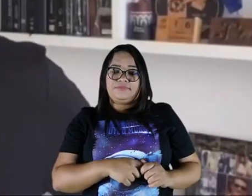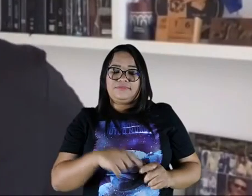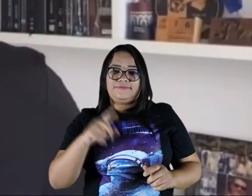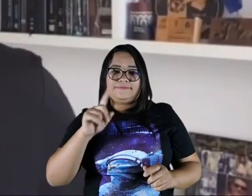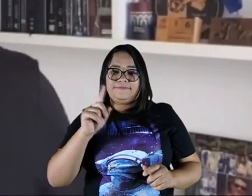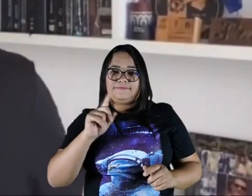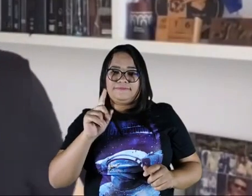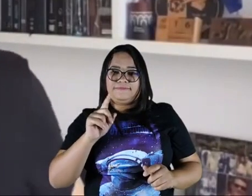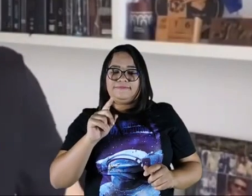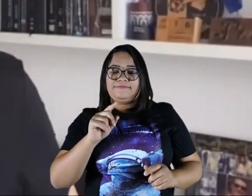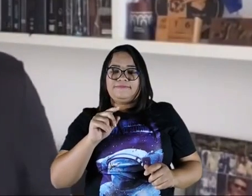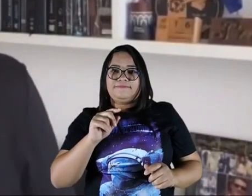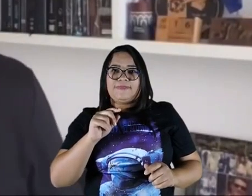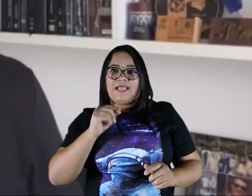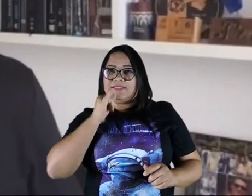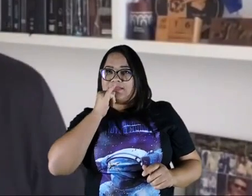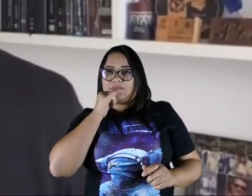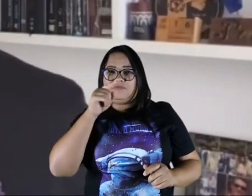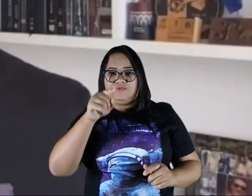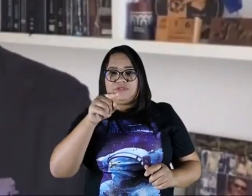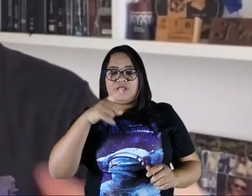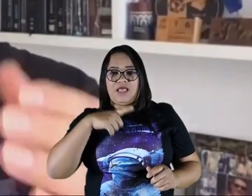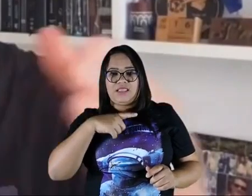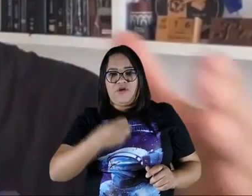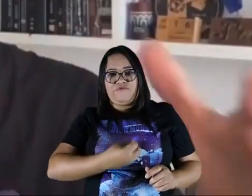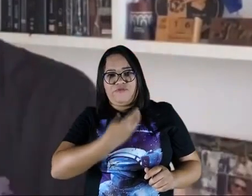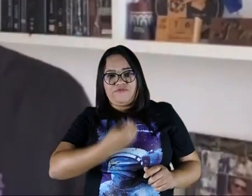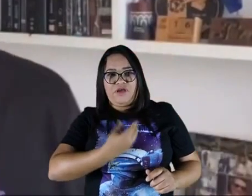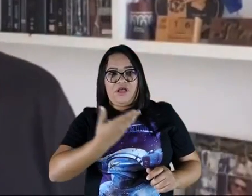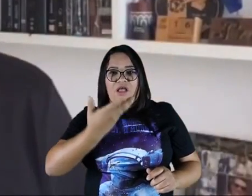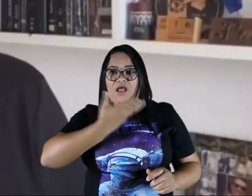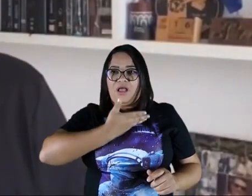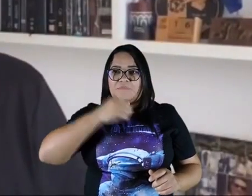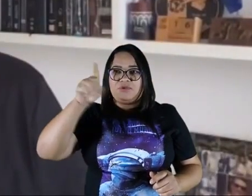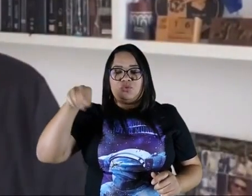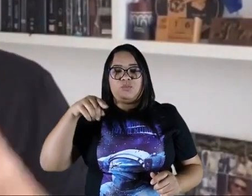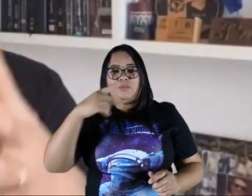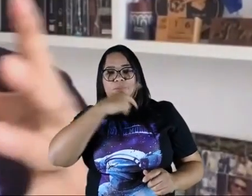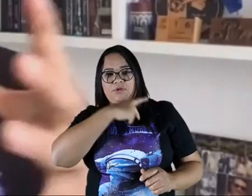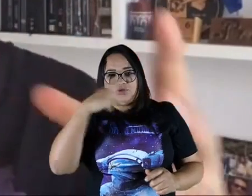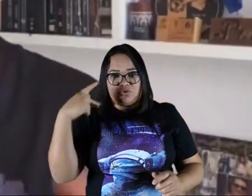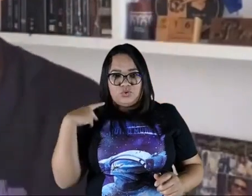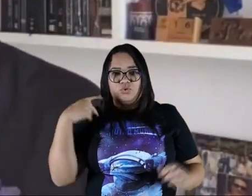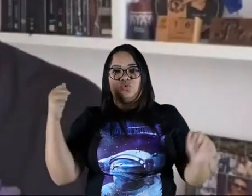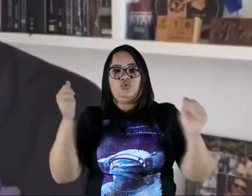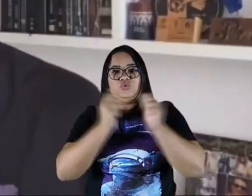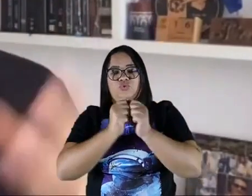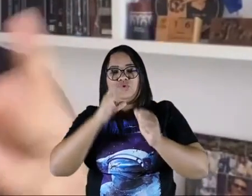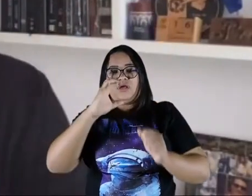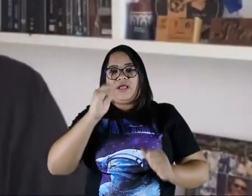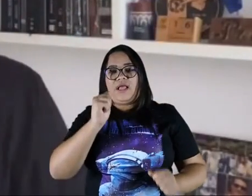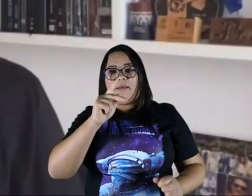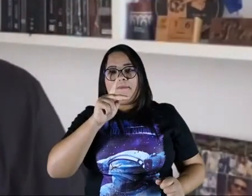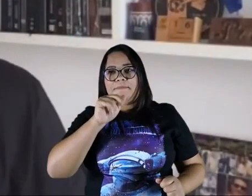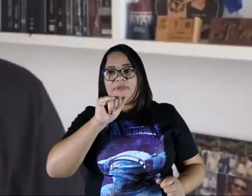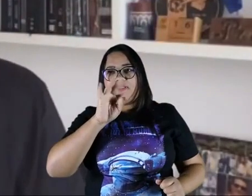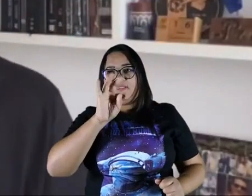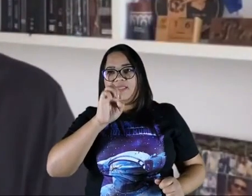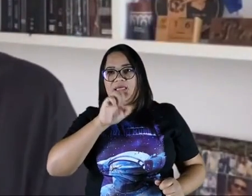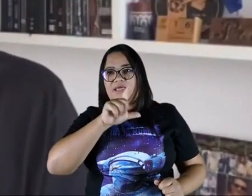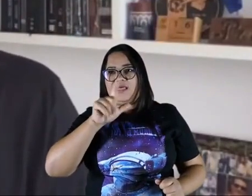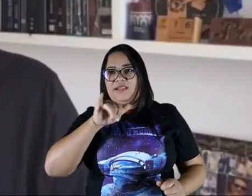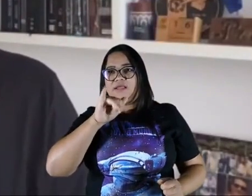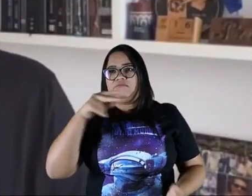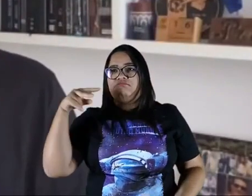entenda, se você está aí ao vivo, aí os colegas departamentais que estão junto com o pastor Campitelli, coloque-se em pé também,